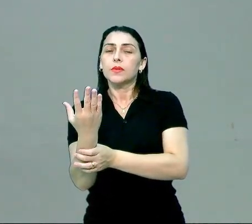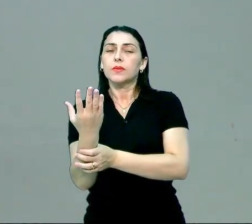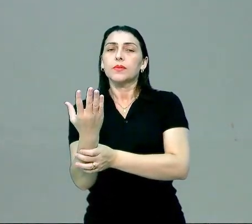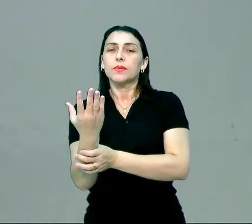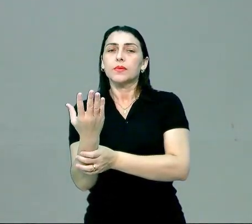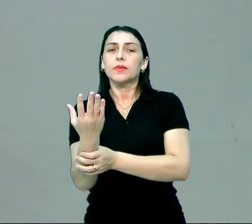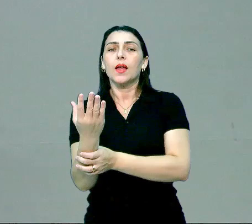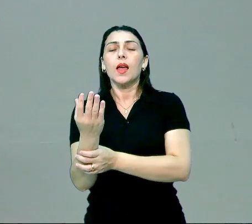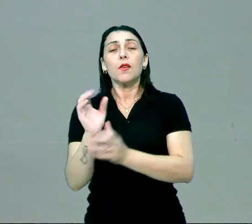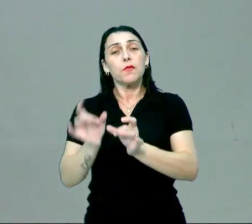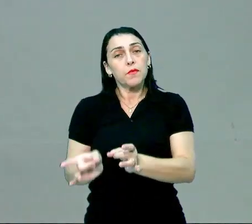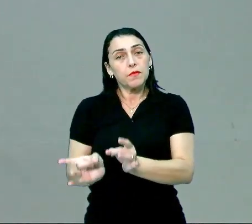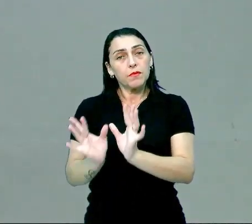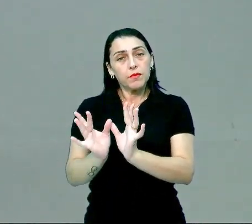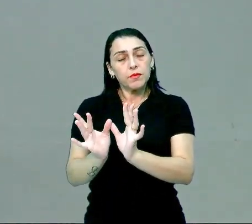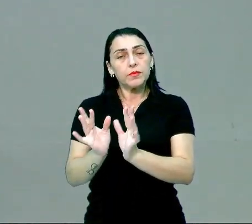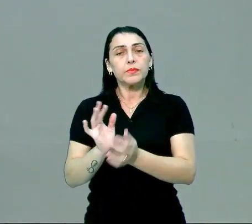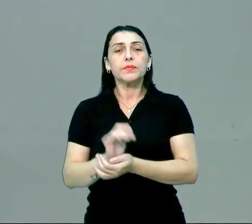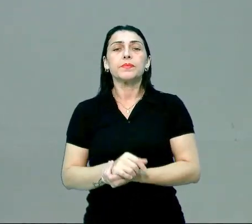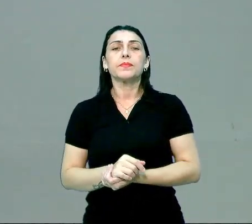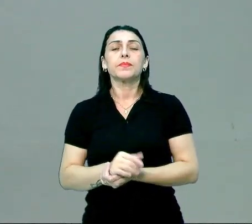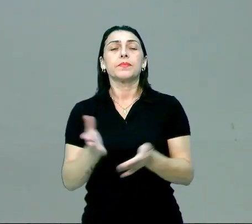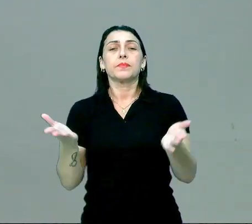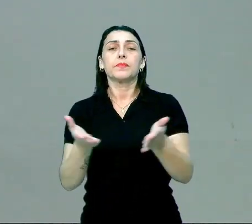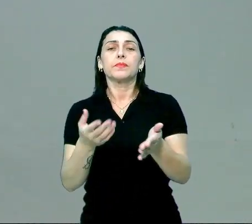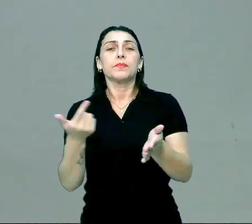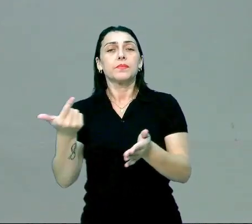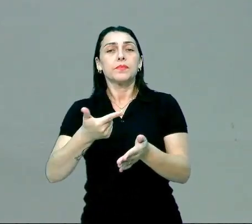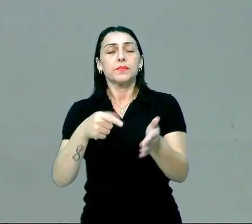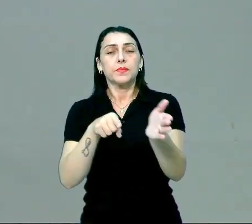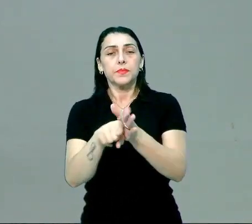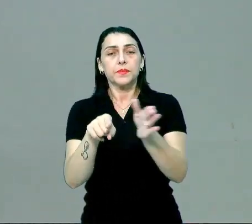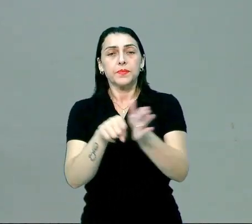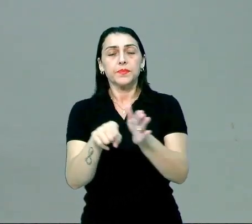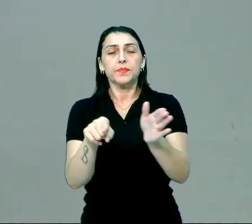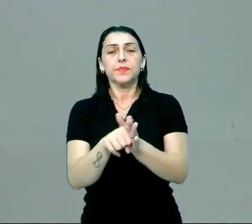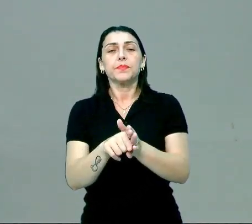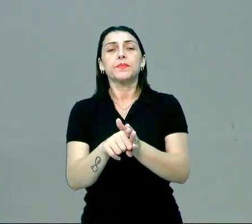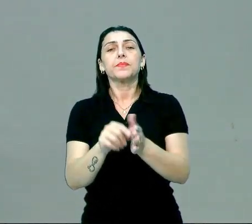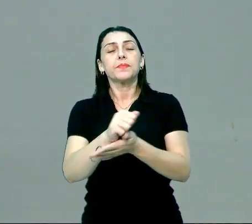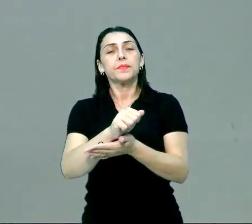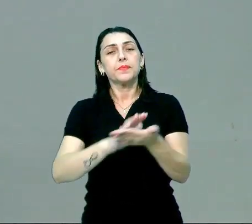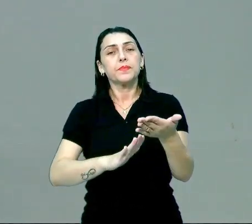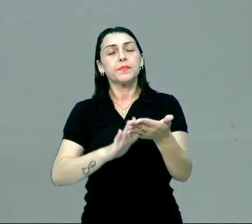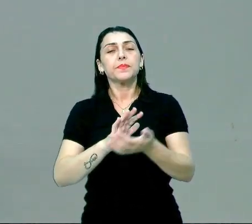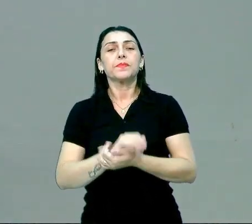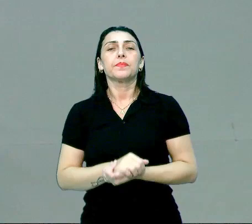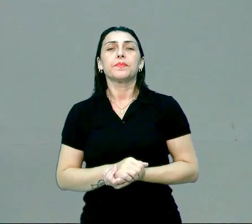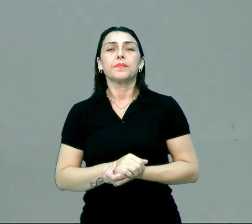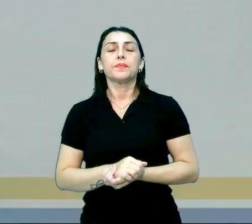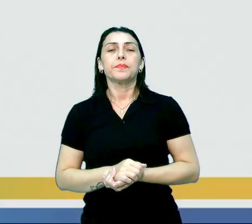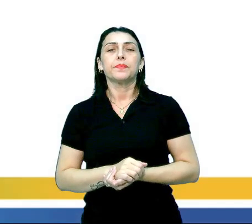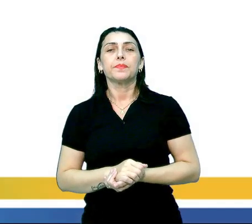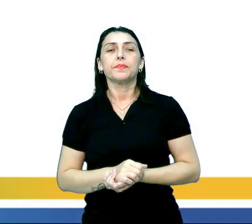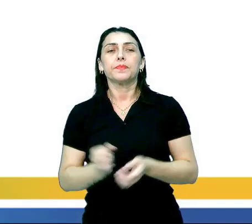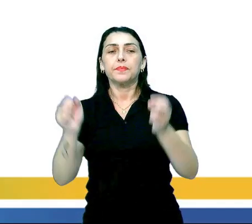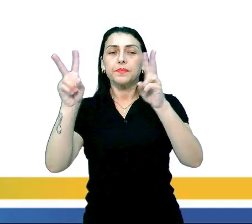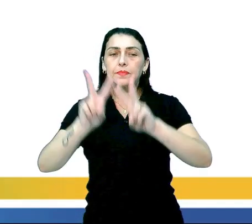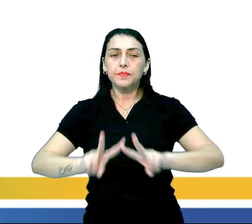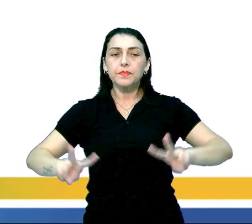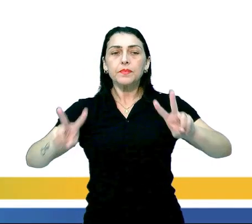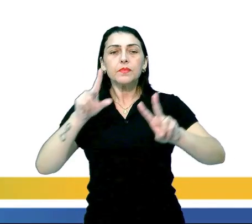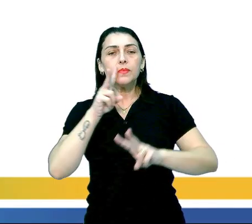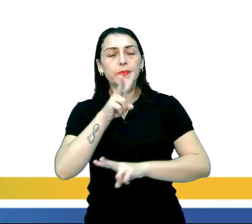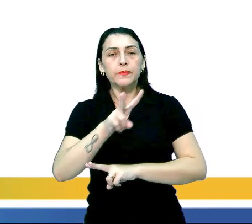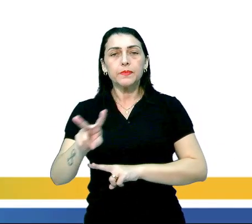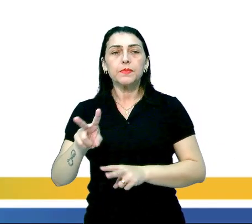é comercializado. Nós vamos agora para a segunda questão do nosso exercitando. Vamos visualizar e